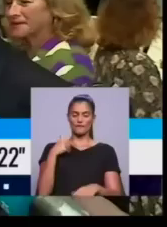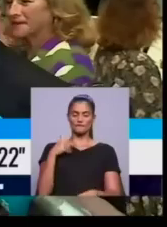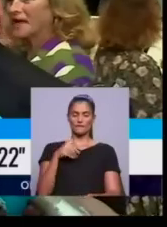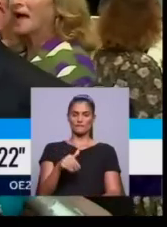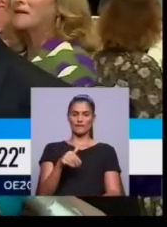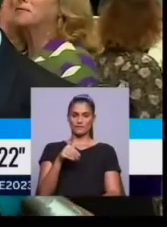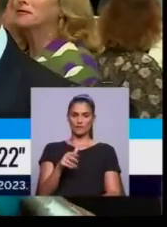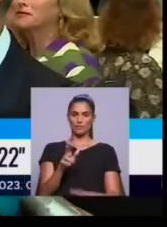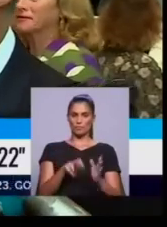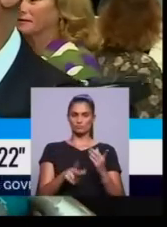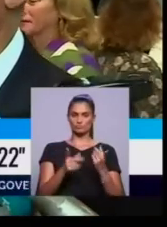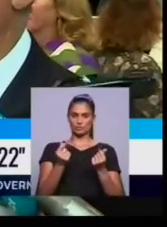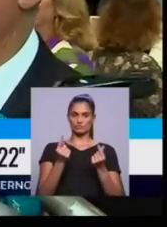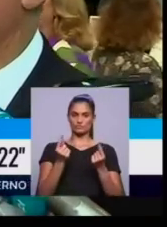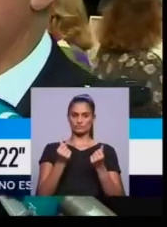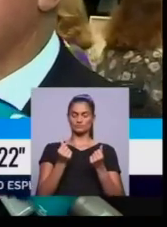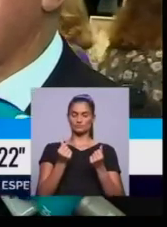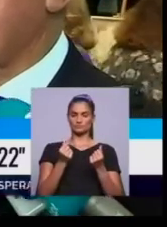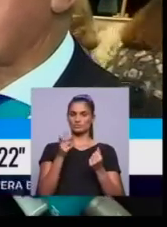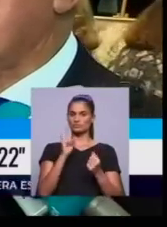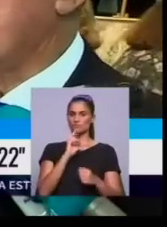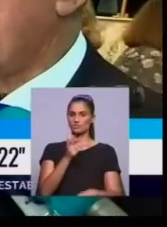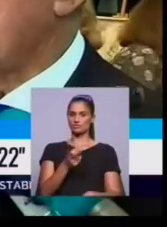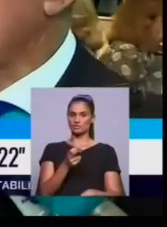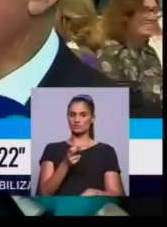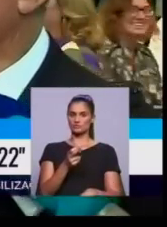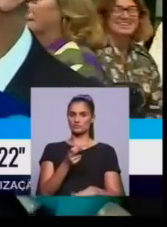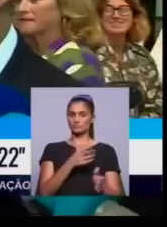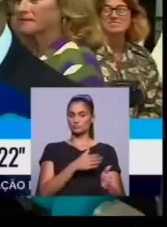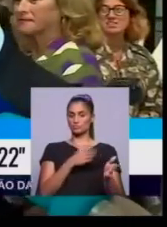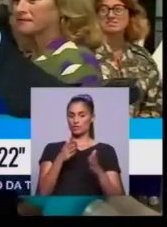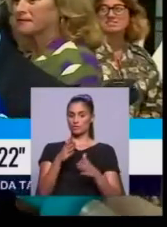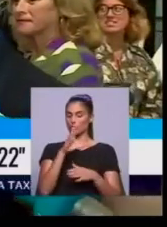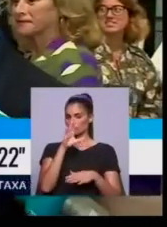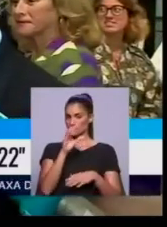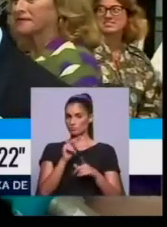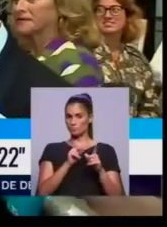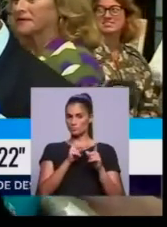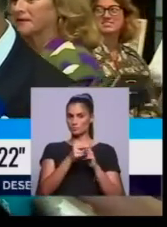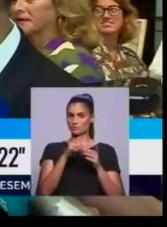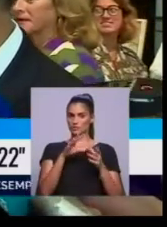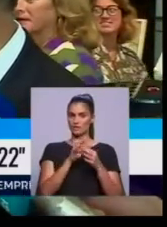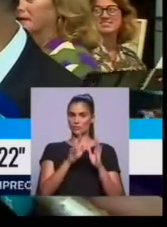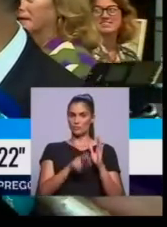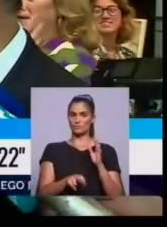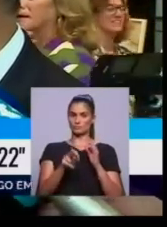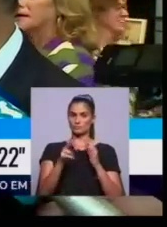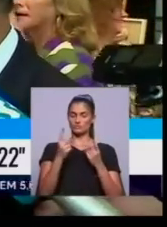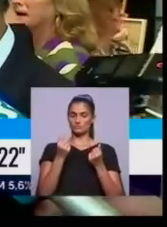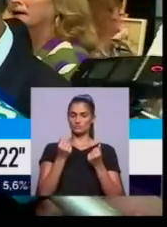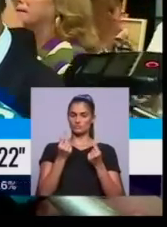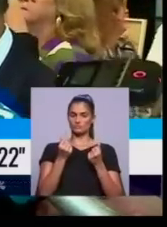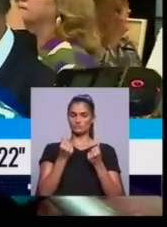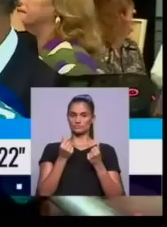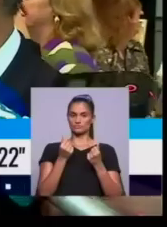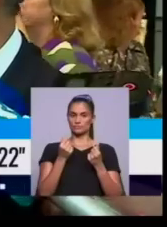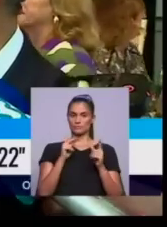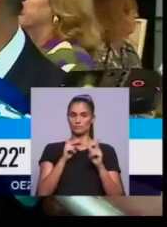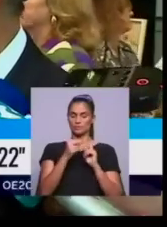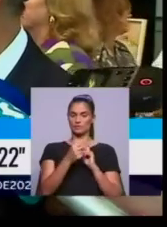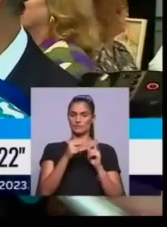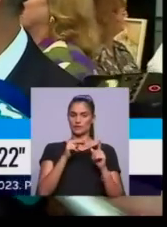em relação a resposta é esta por um lado do governo tem uma leitura inflação que é uma leitura